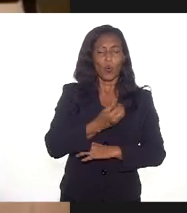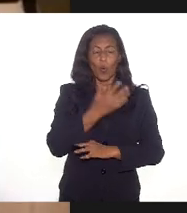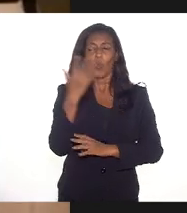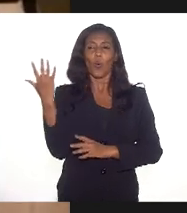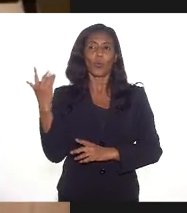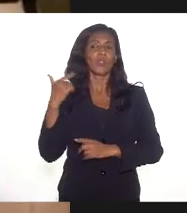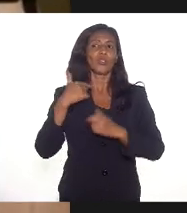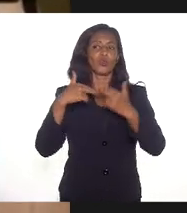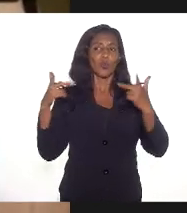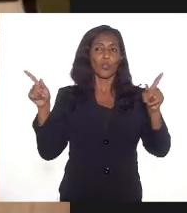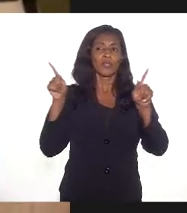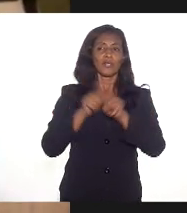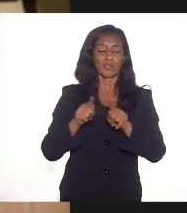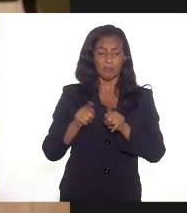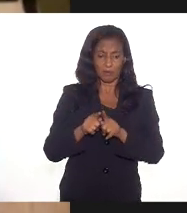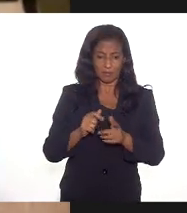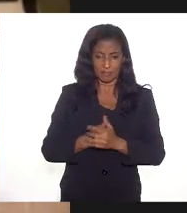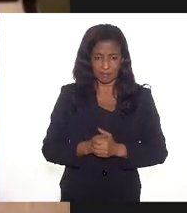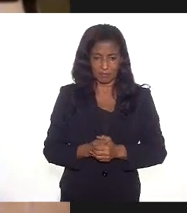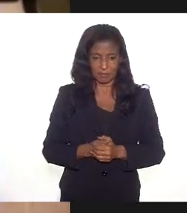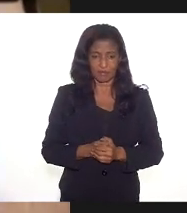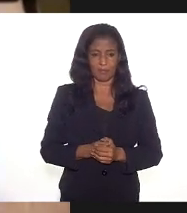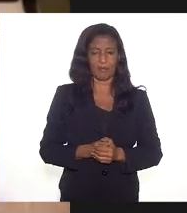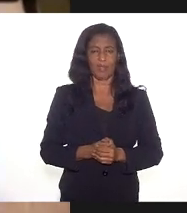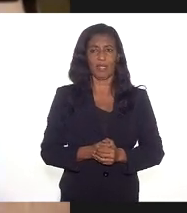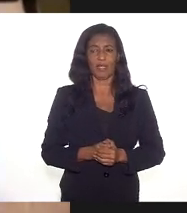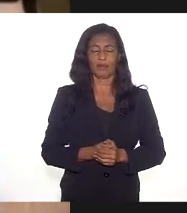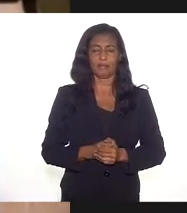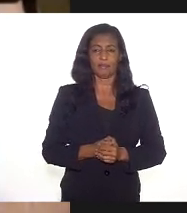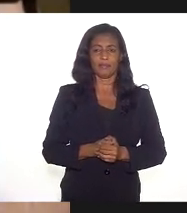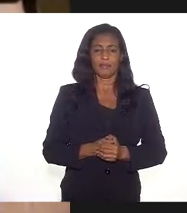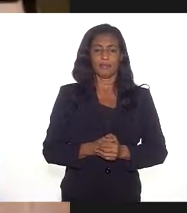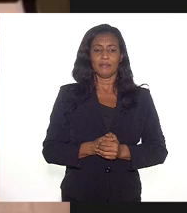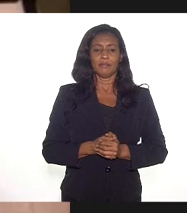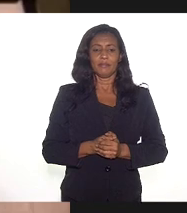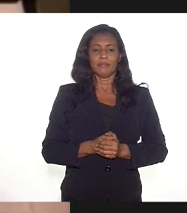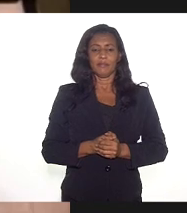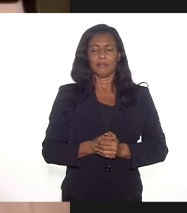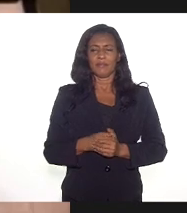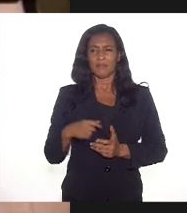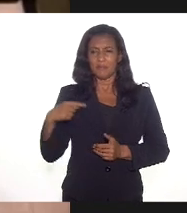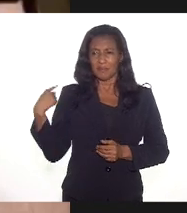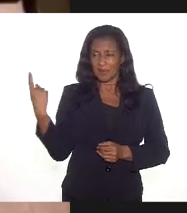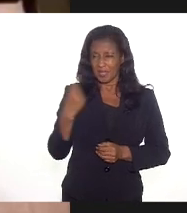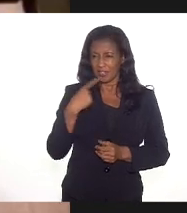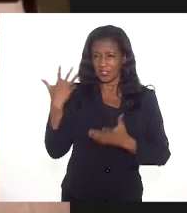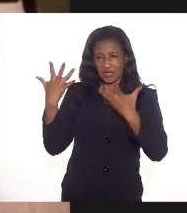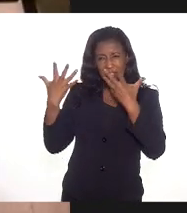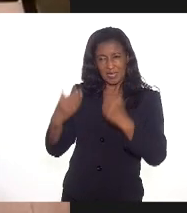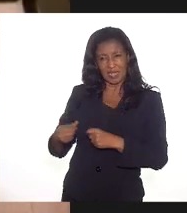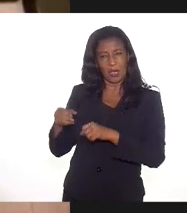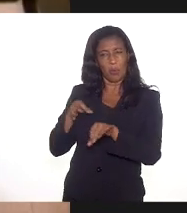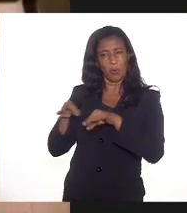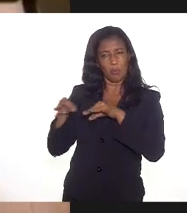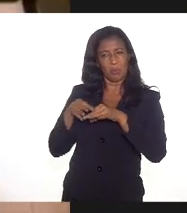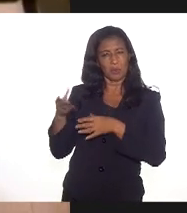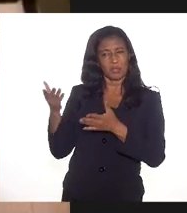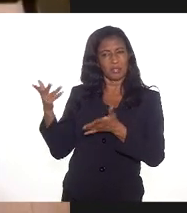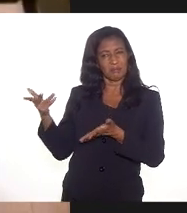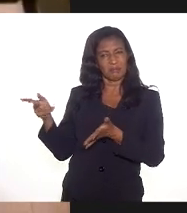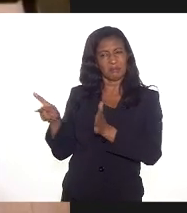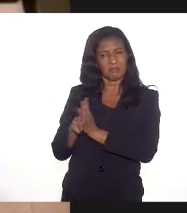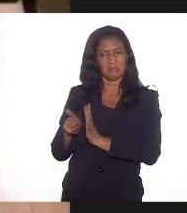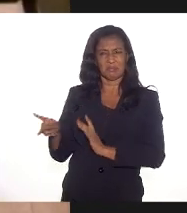coisas que o policial militar precisa, a gente aprovar um projeto desse é